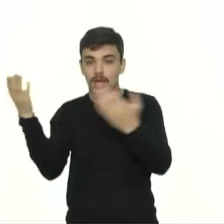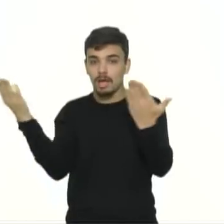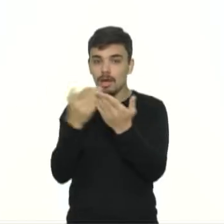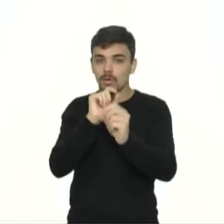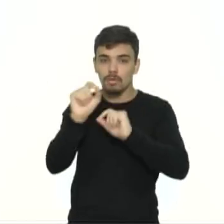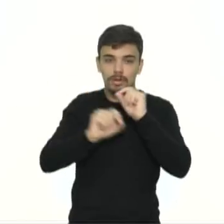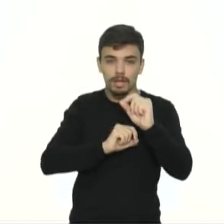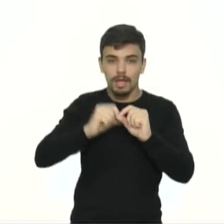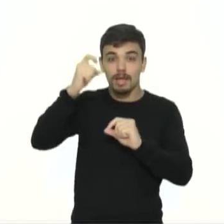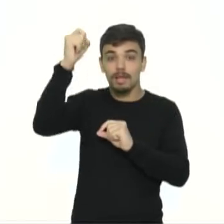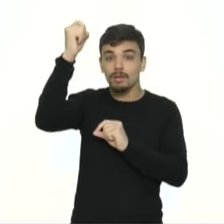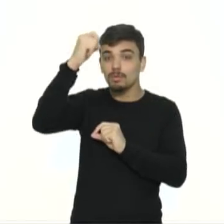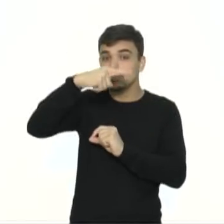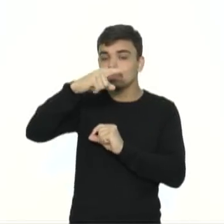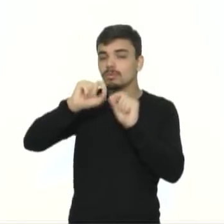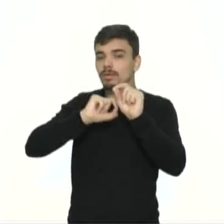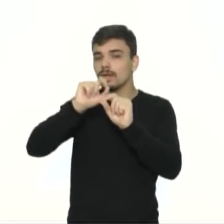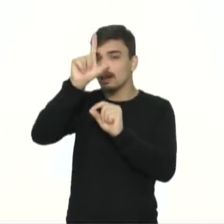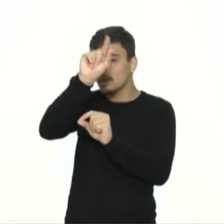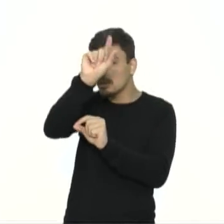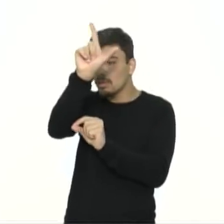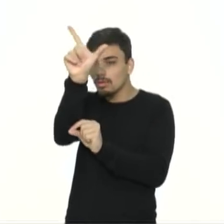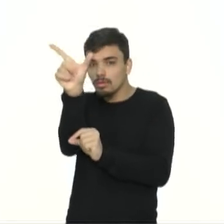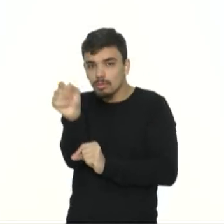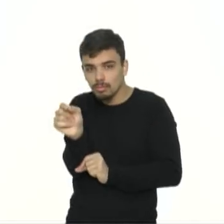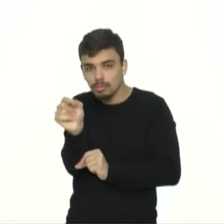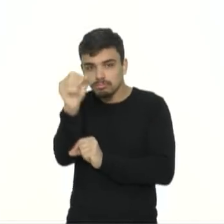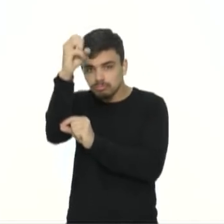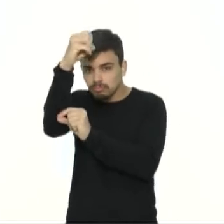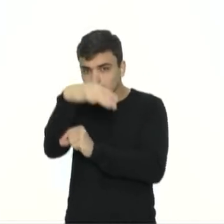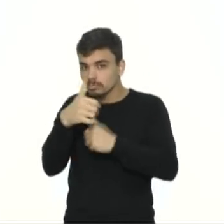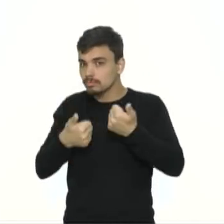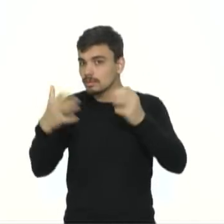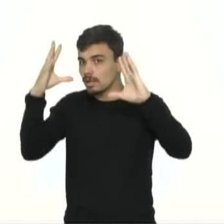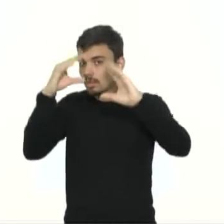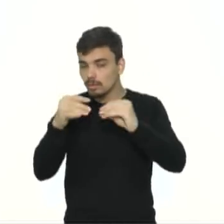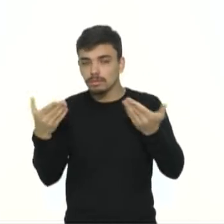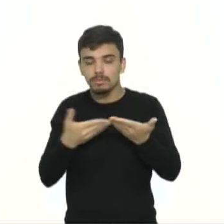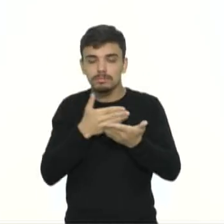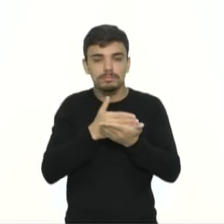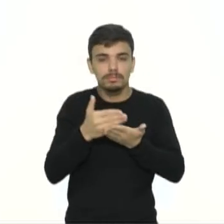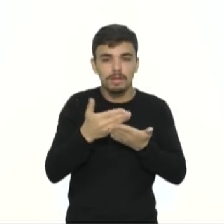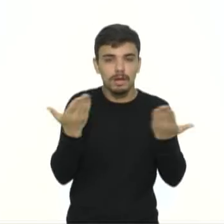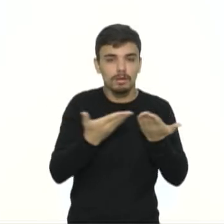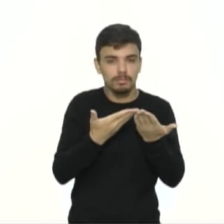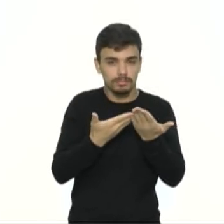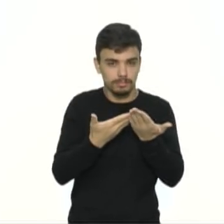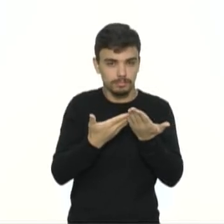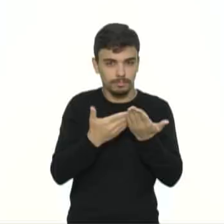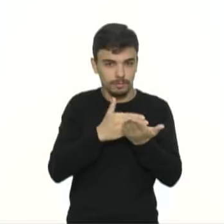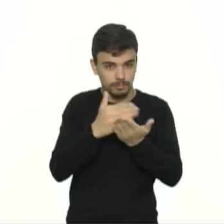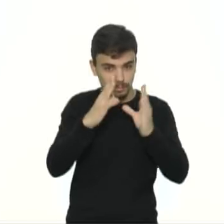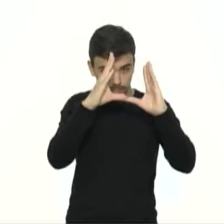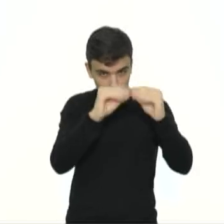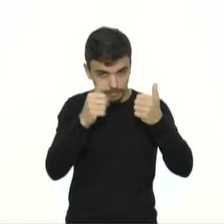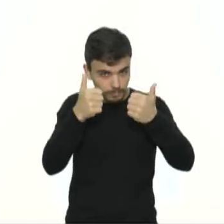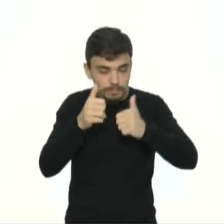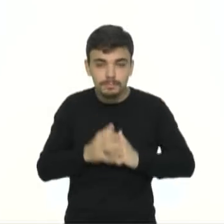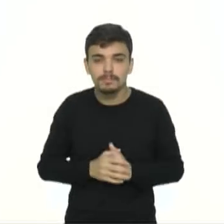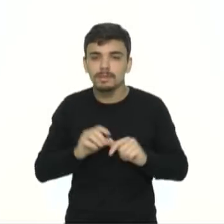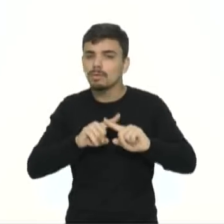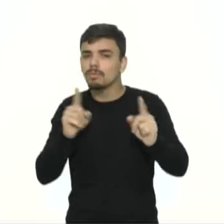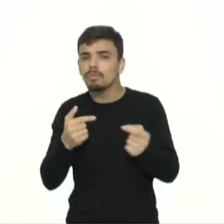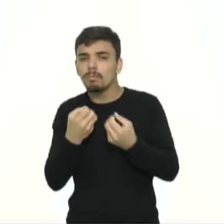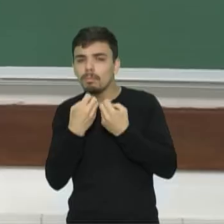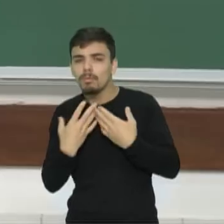da lua durante a noite. O sol estava no começo do dia, aqui uma lua no início da noite. Como